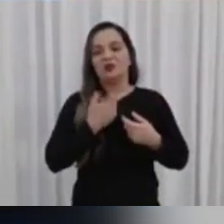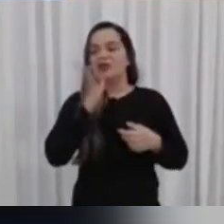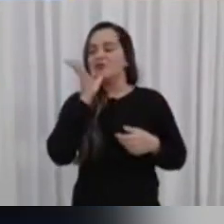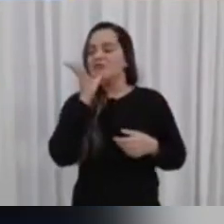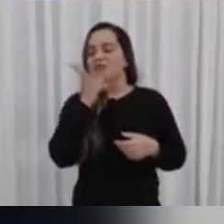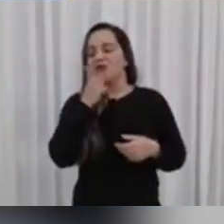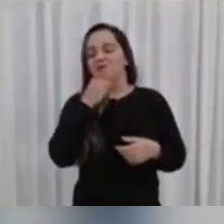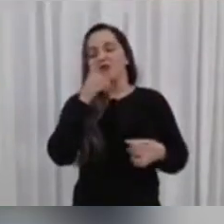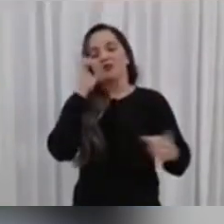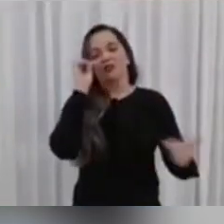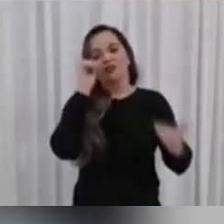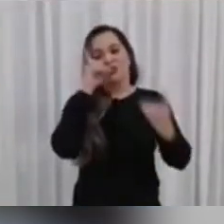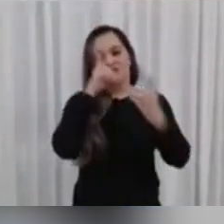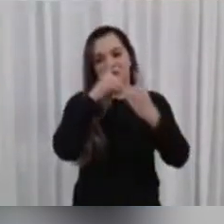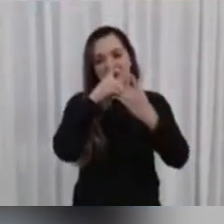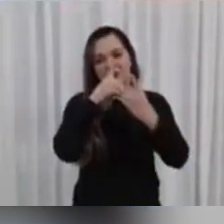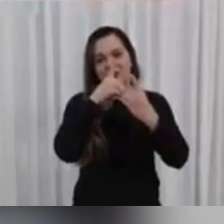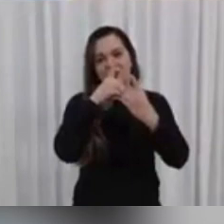atendimento.